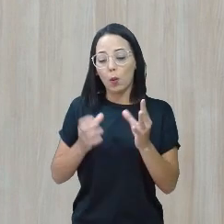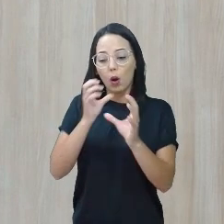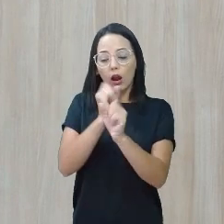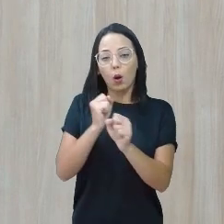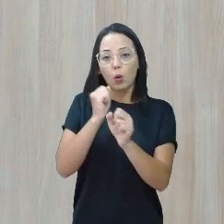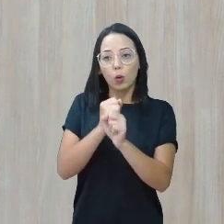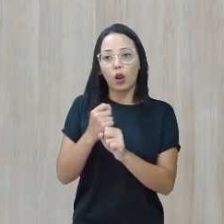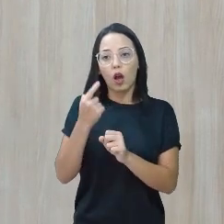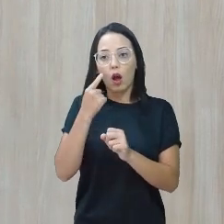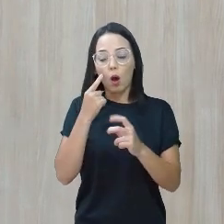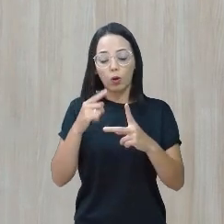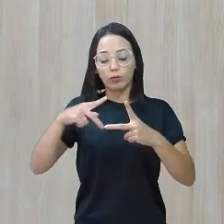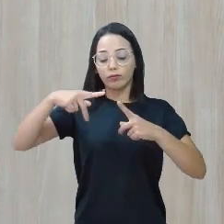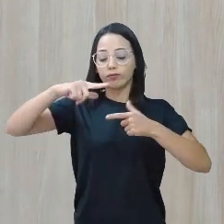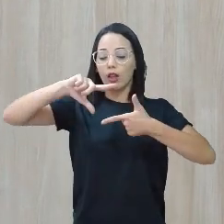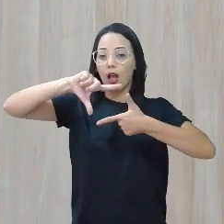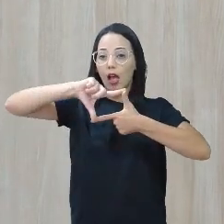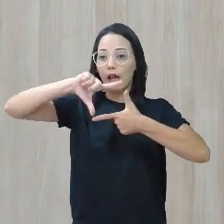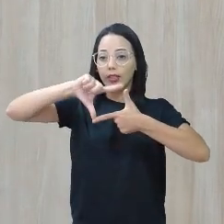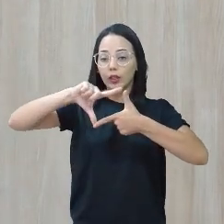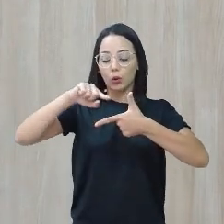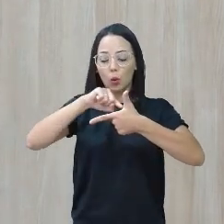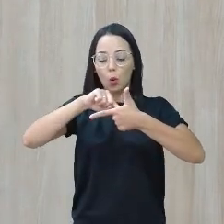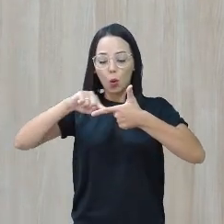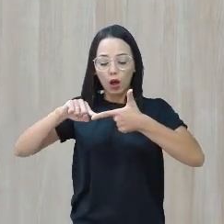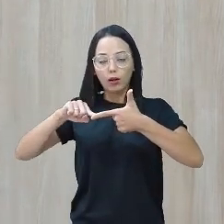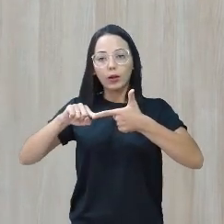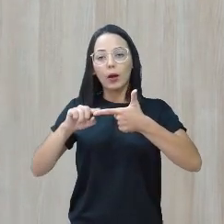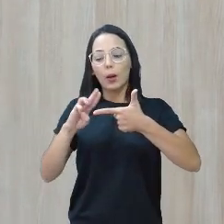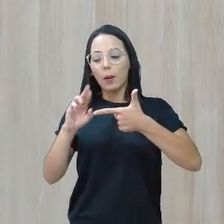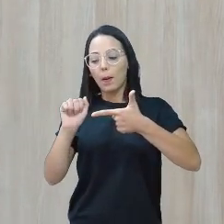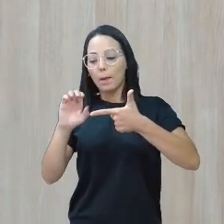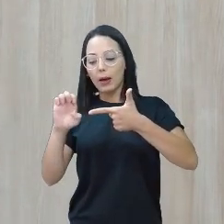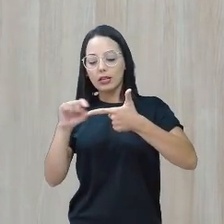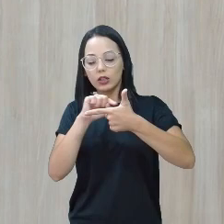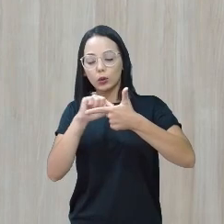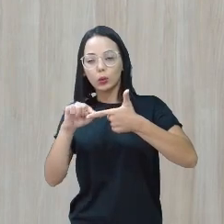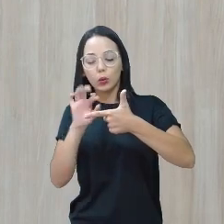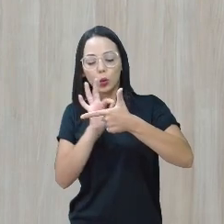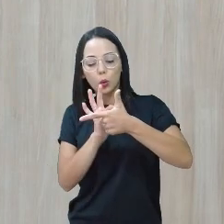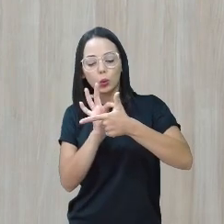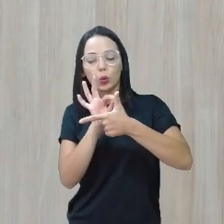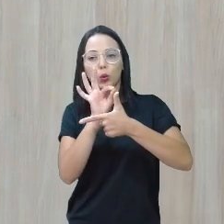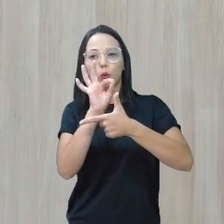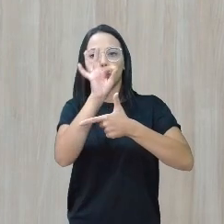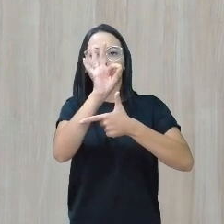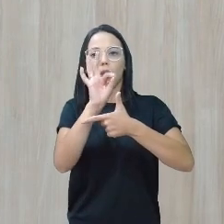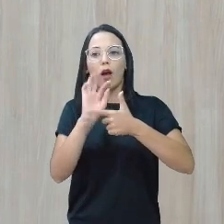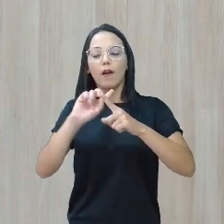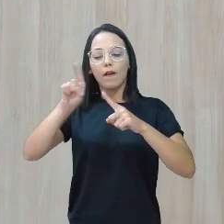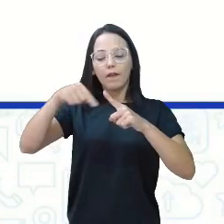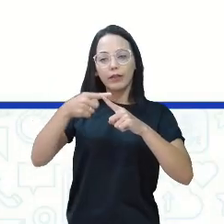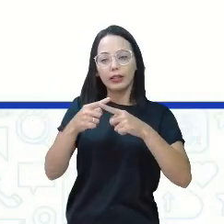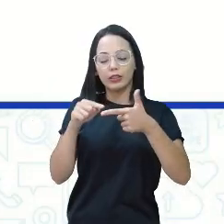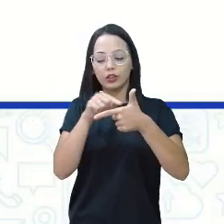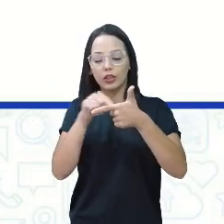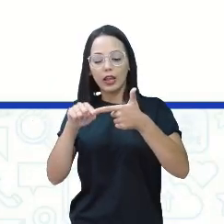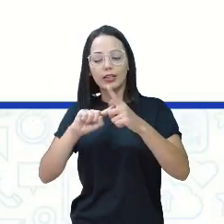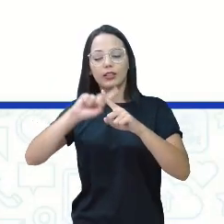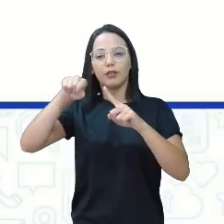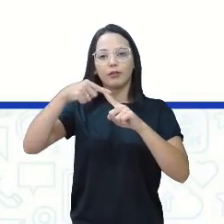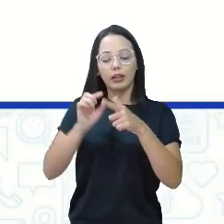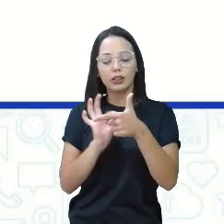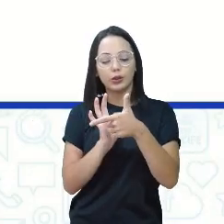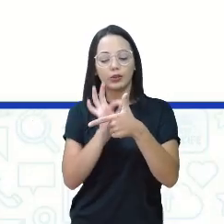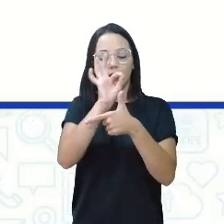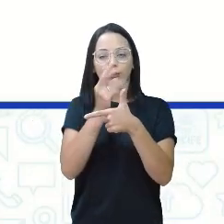do retângulo é calculada a base vezes a altura. Então, eu vou pegar esse comprimento e essa altura daqui